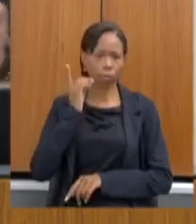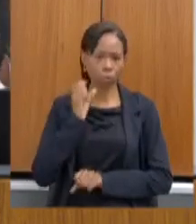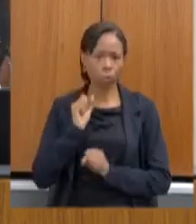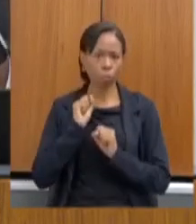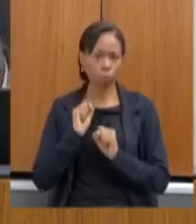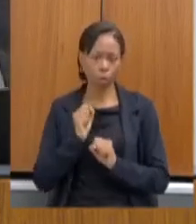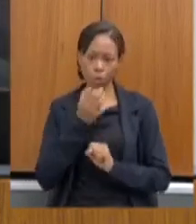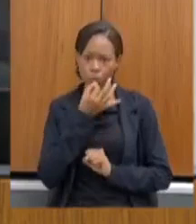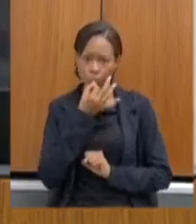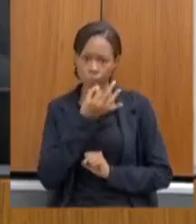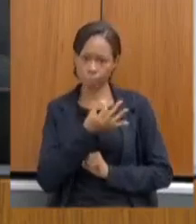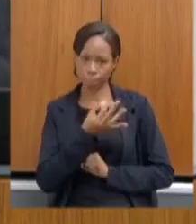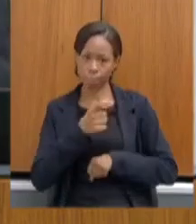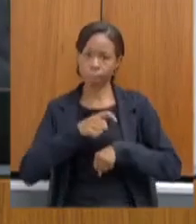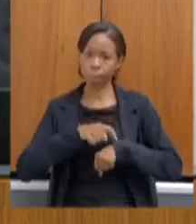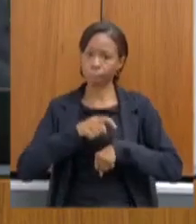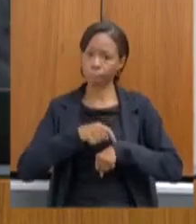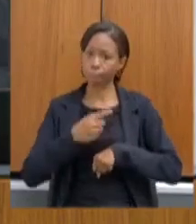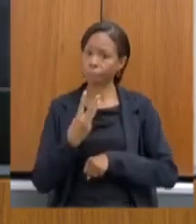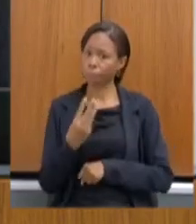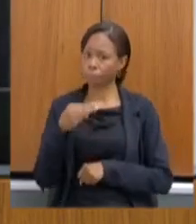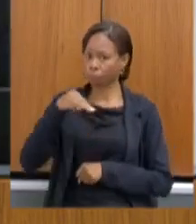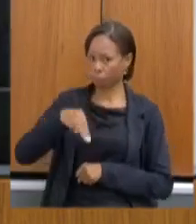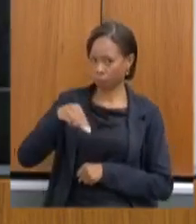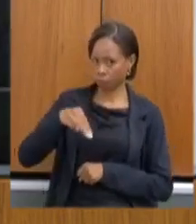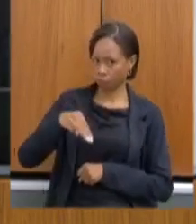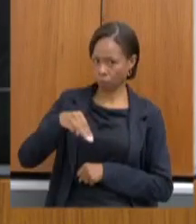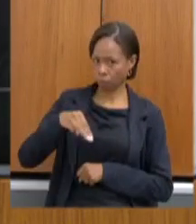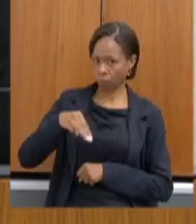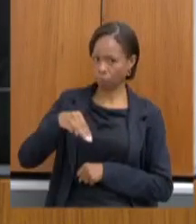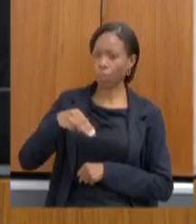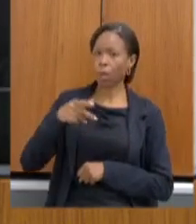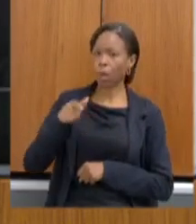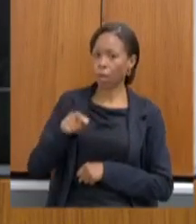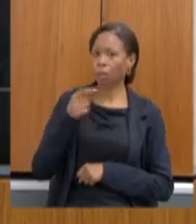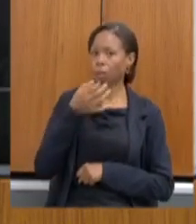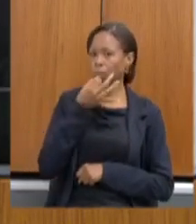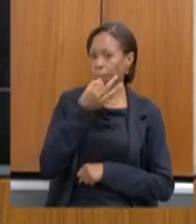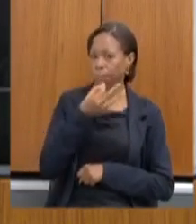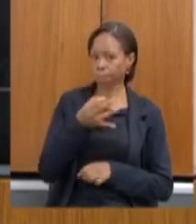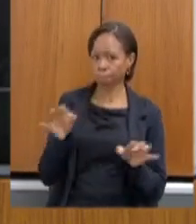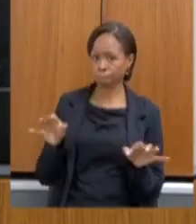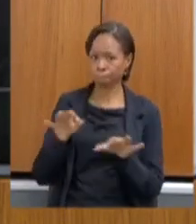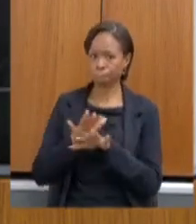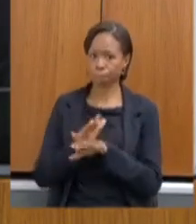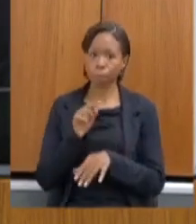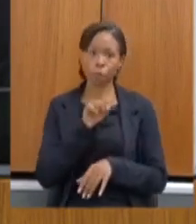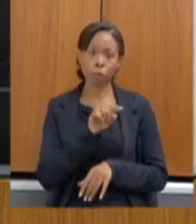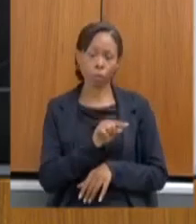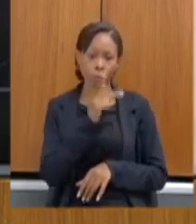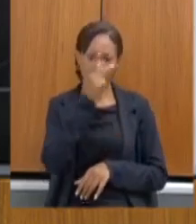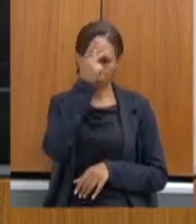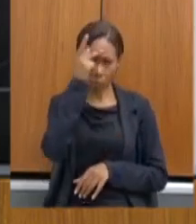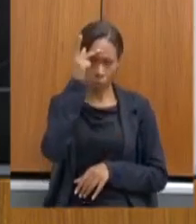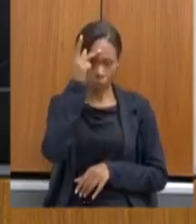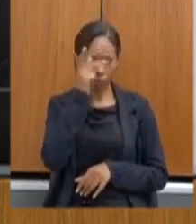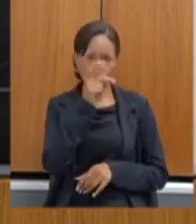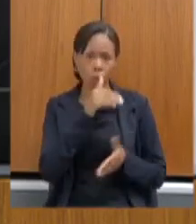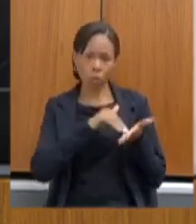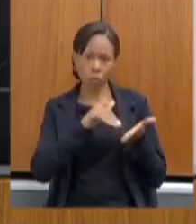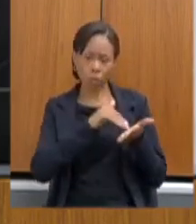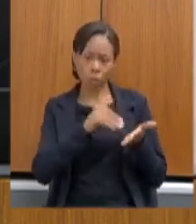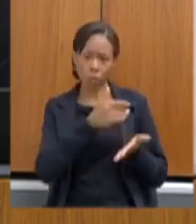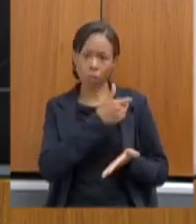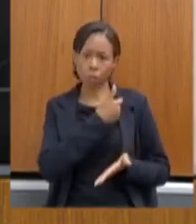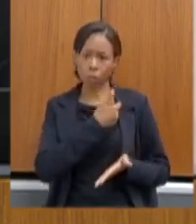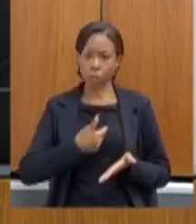prazo de três minutos após cada interpelação à autoridade Estadual disporá de três minutos para